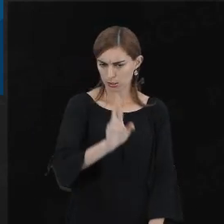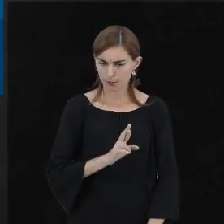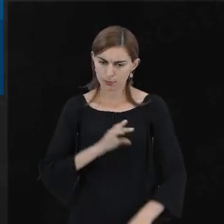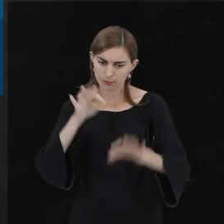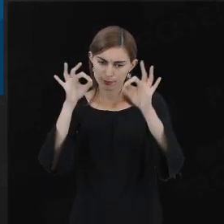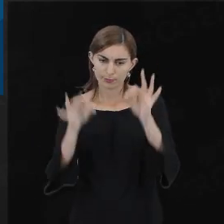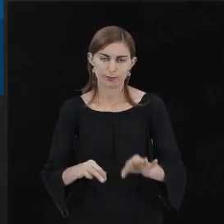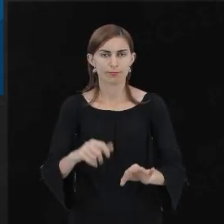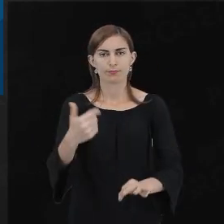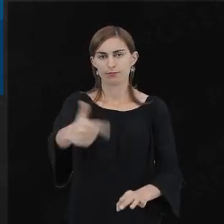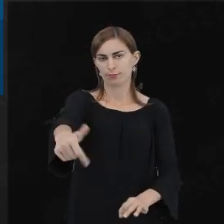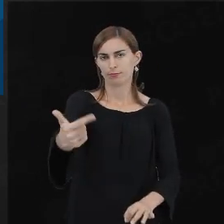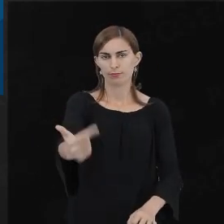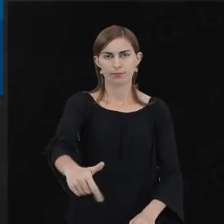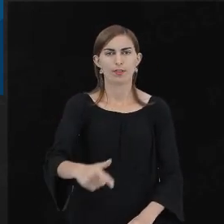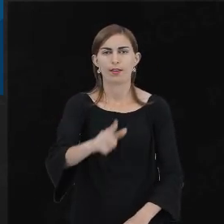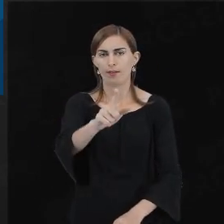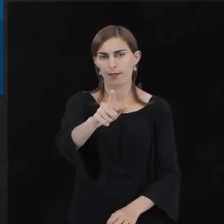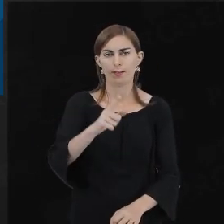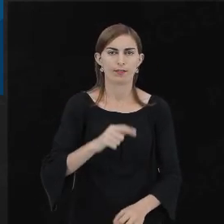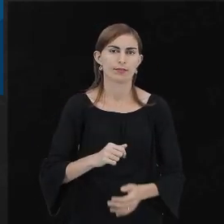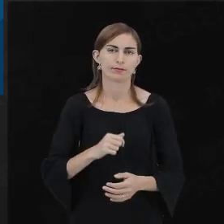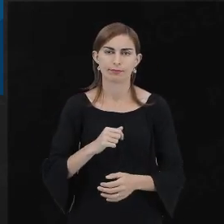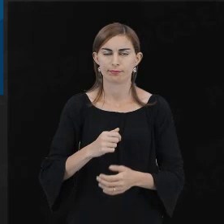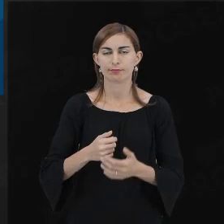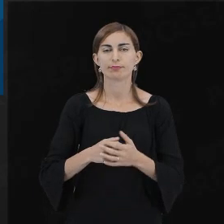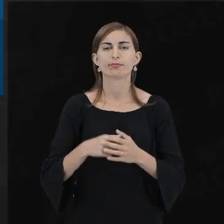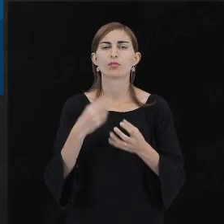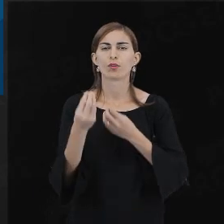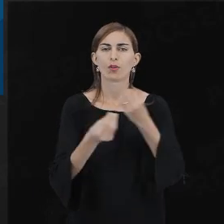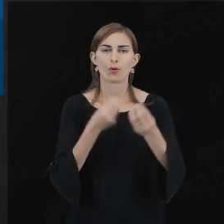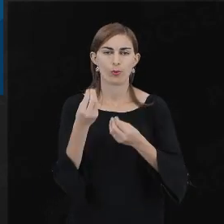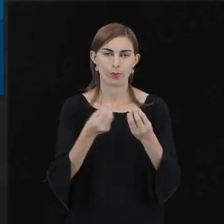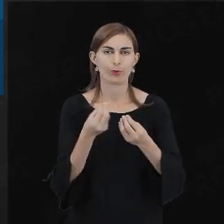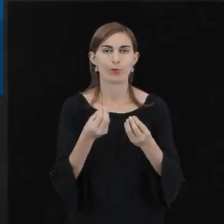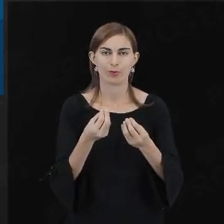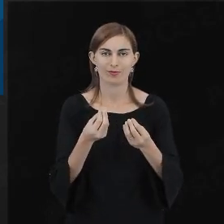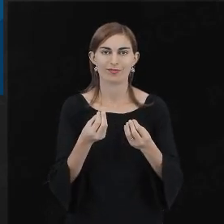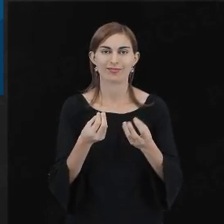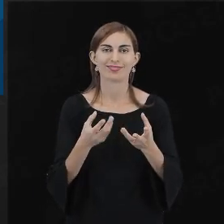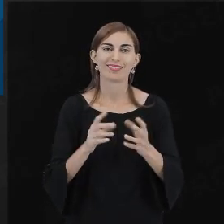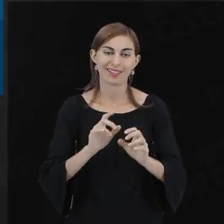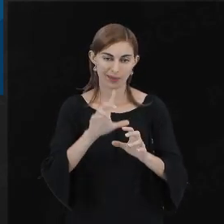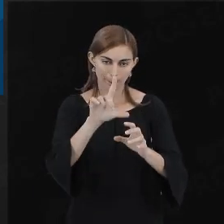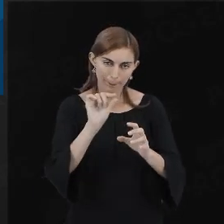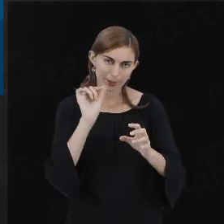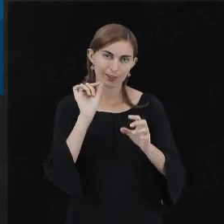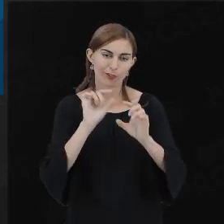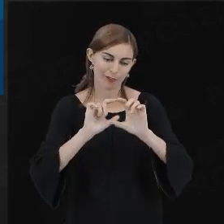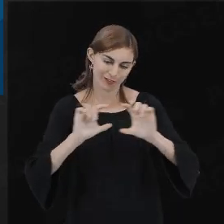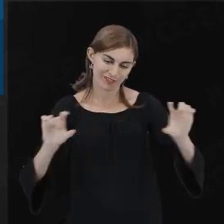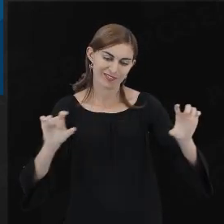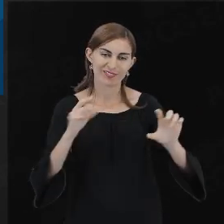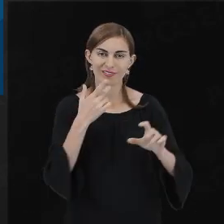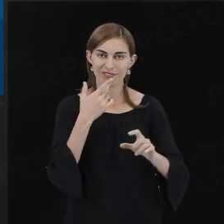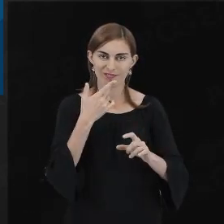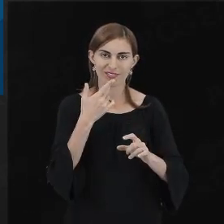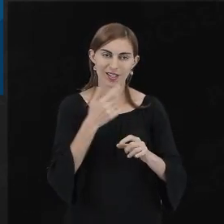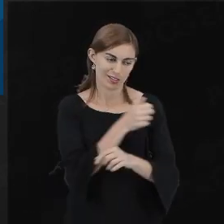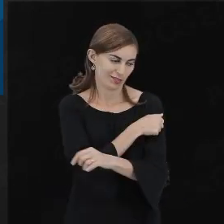era uma expiação do pecado, né? E aí eu peguei um trecho da fala de um